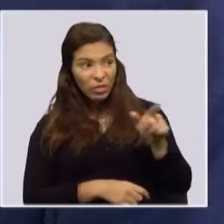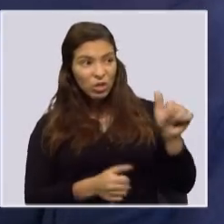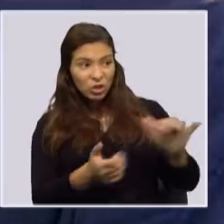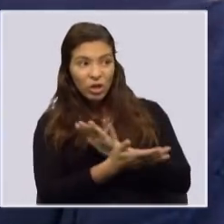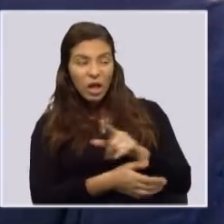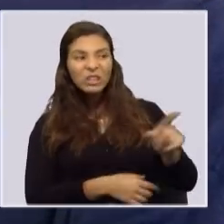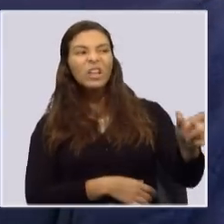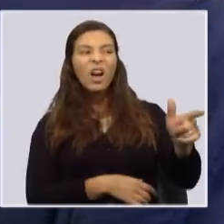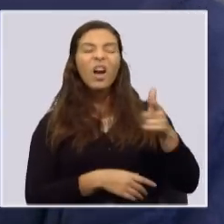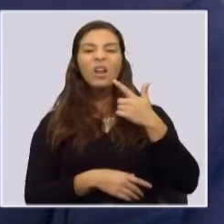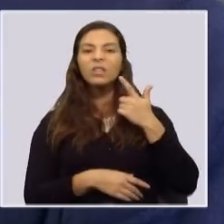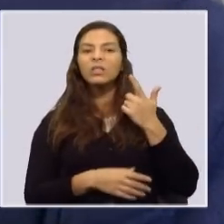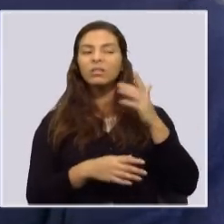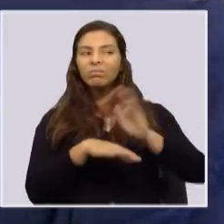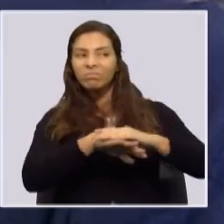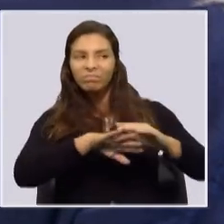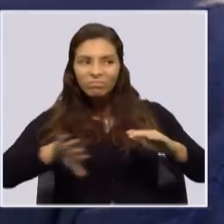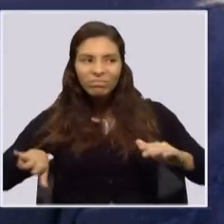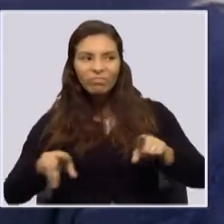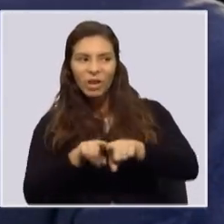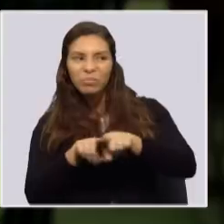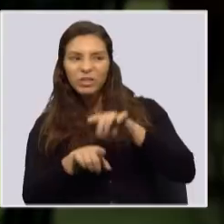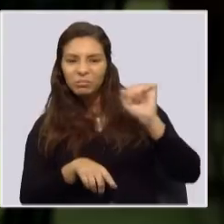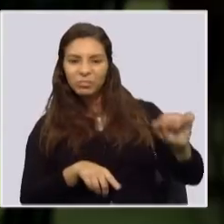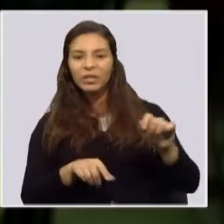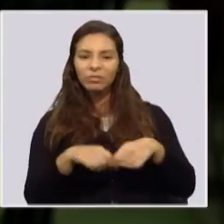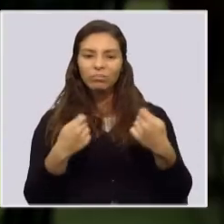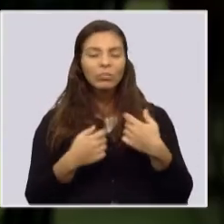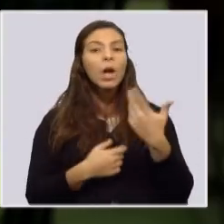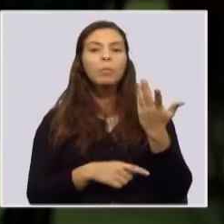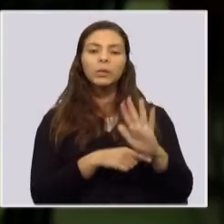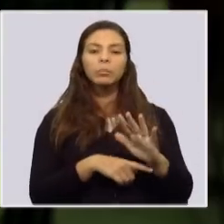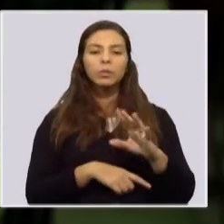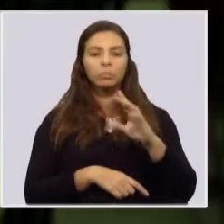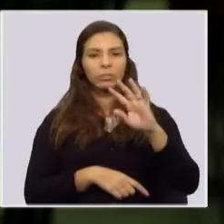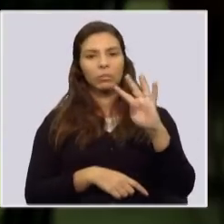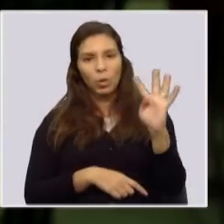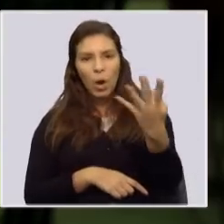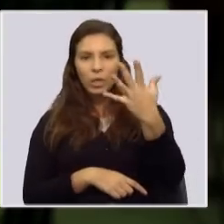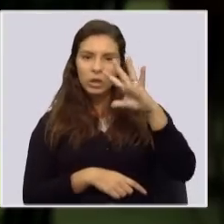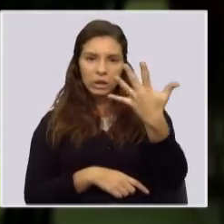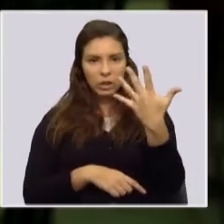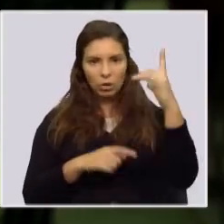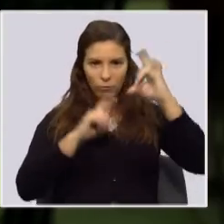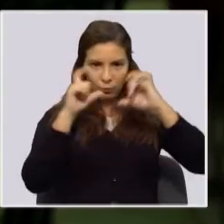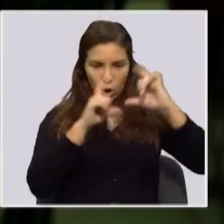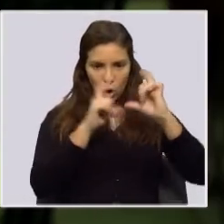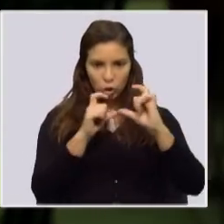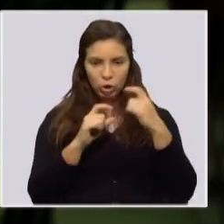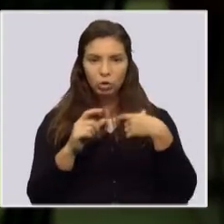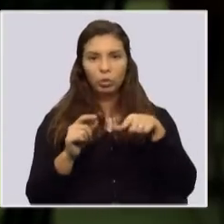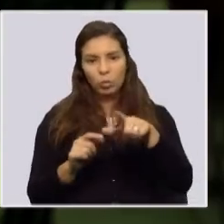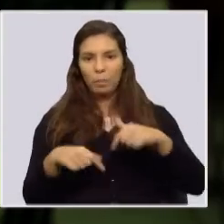Pois, esse jornal, direita, pronto. Eu pedi-te para escolheres 4, 5 fotografias